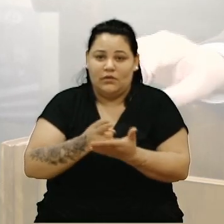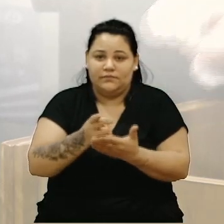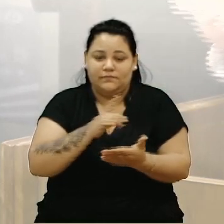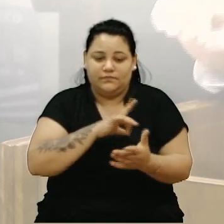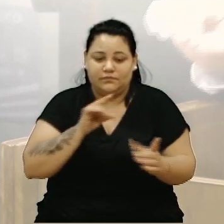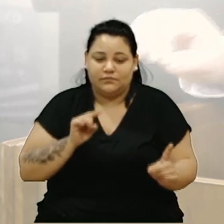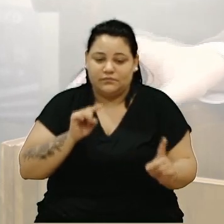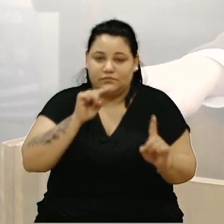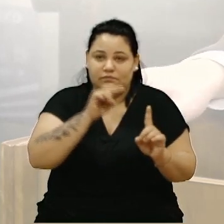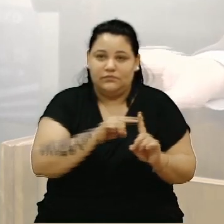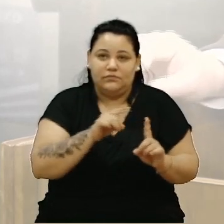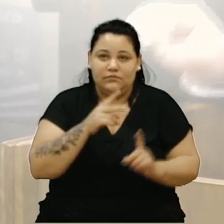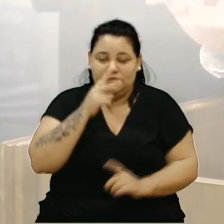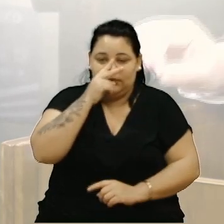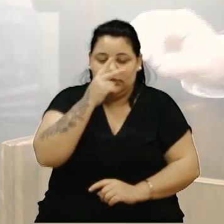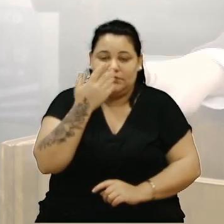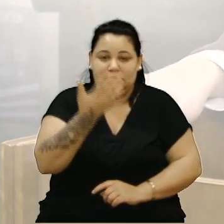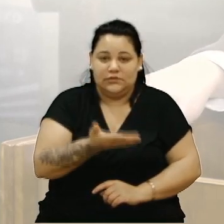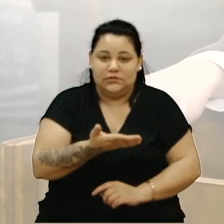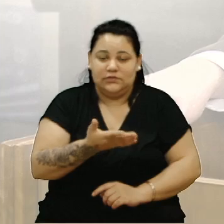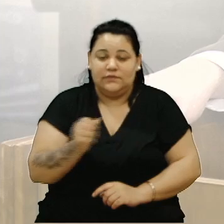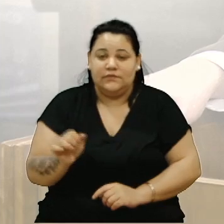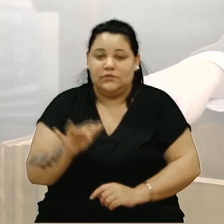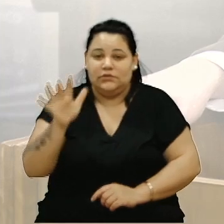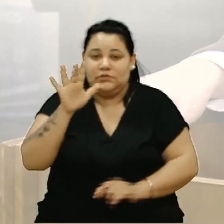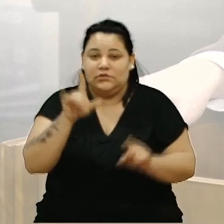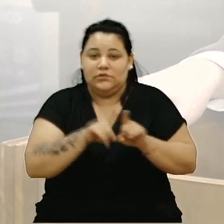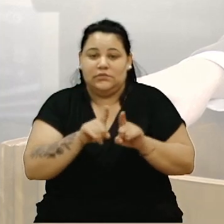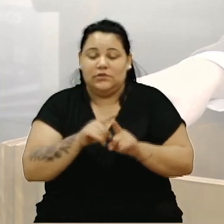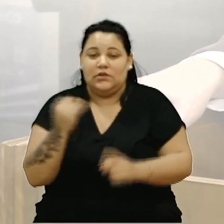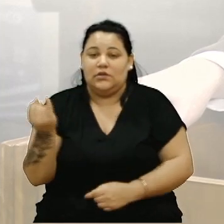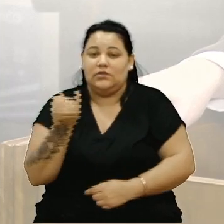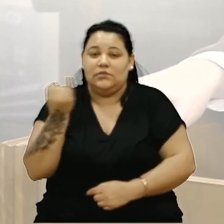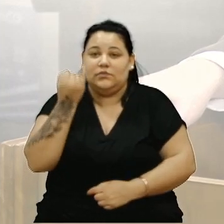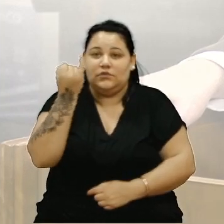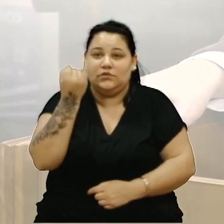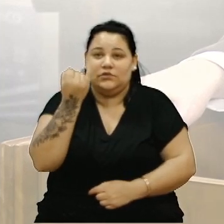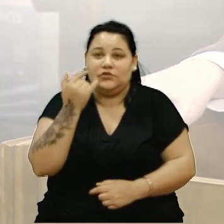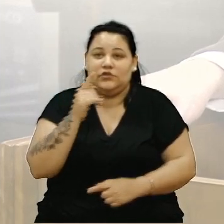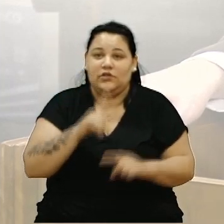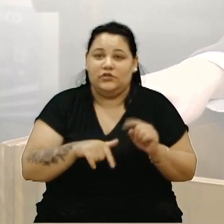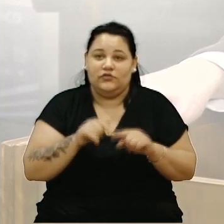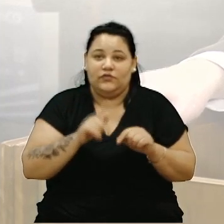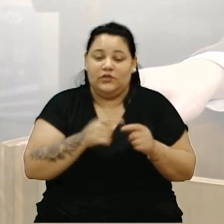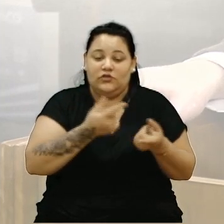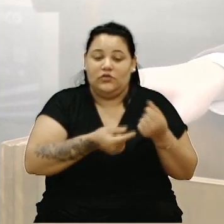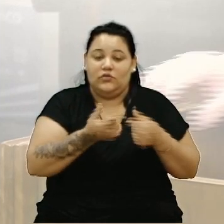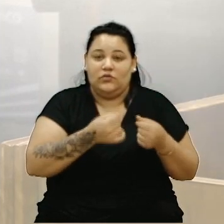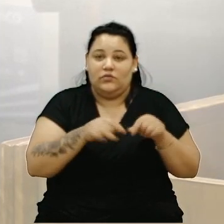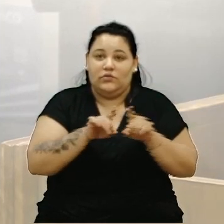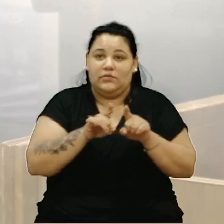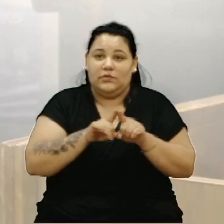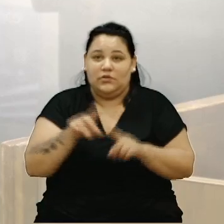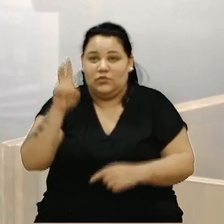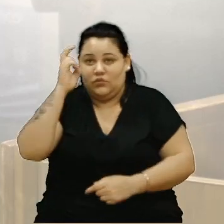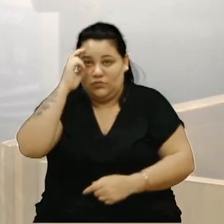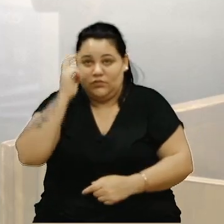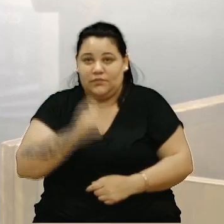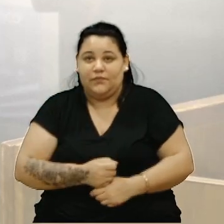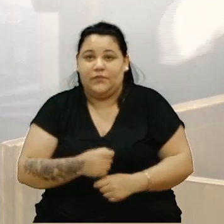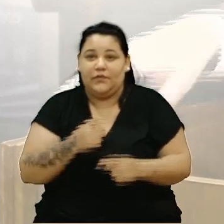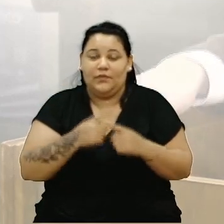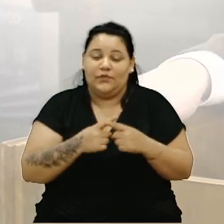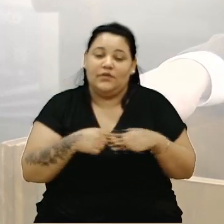buscando fortalecer e valorizar esta importante atividade econômica e cultural e, por que não